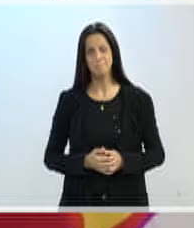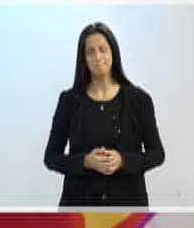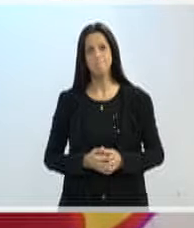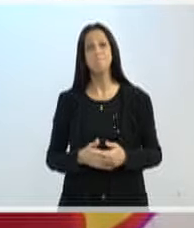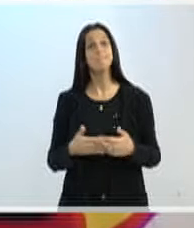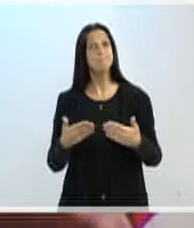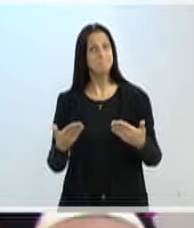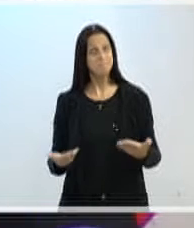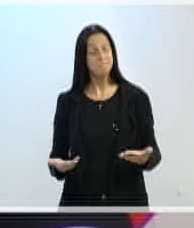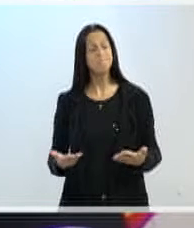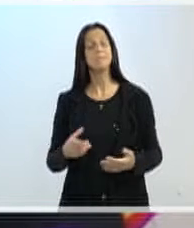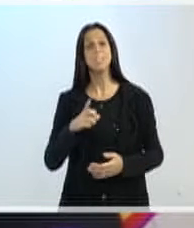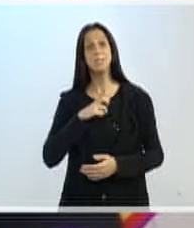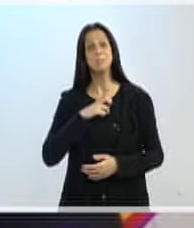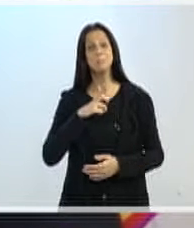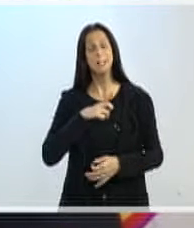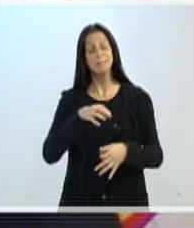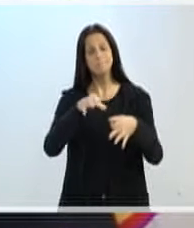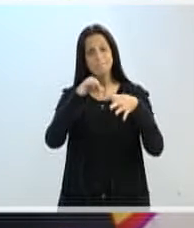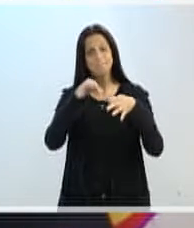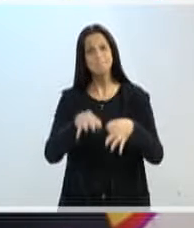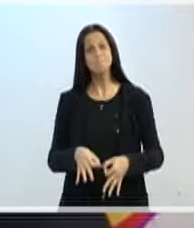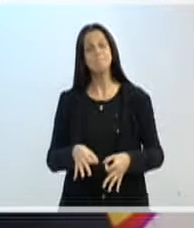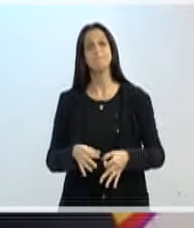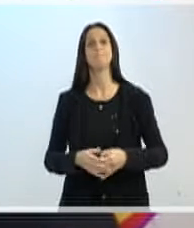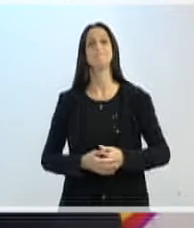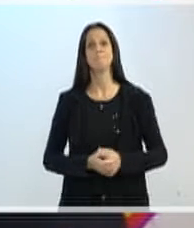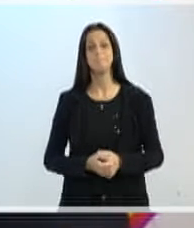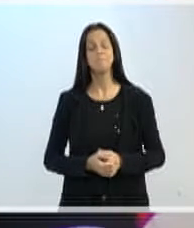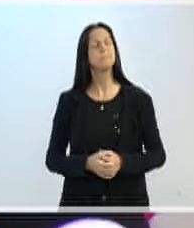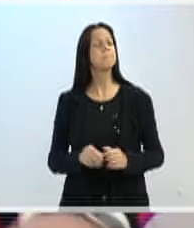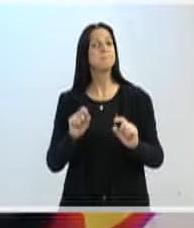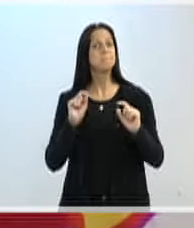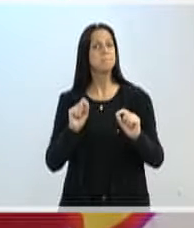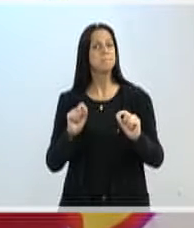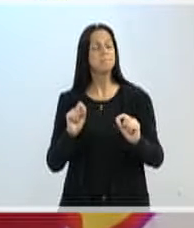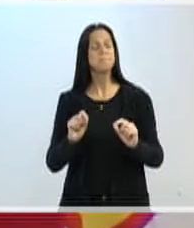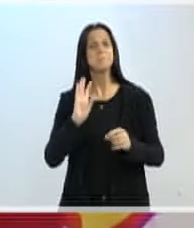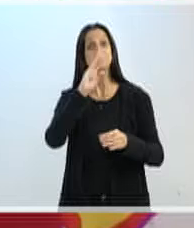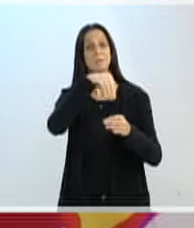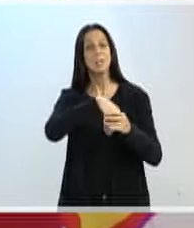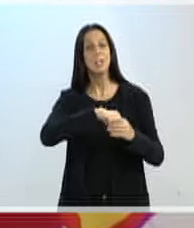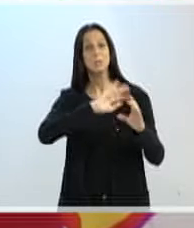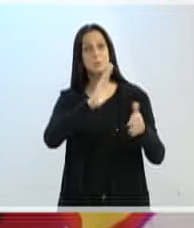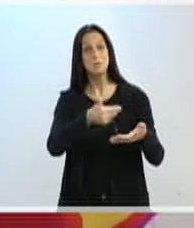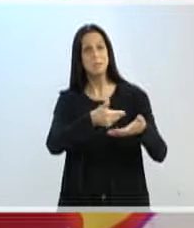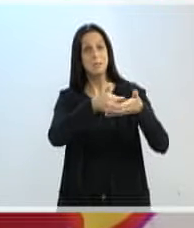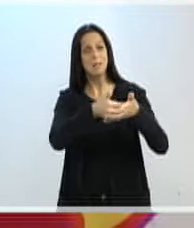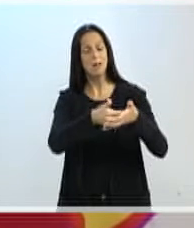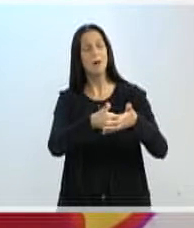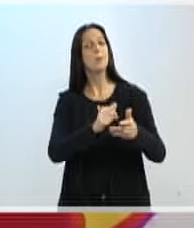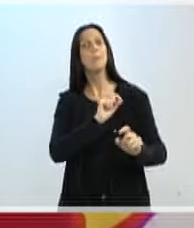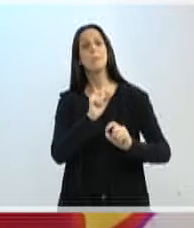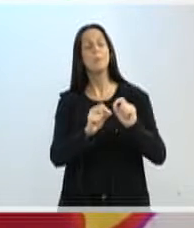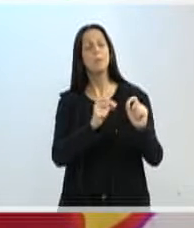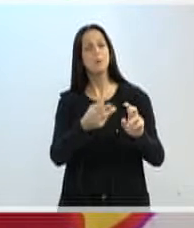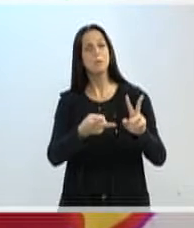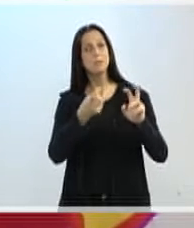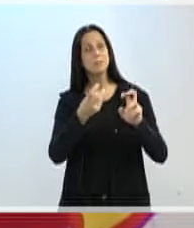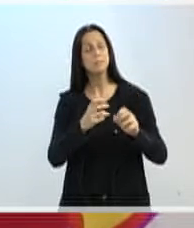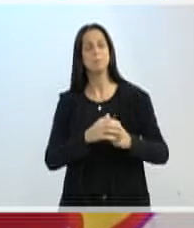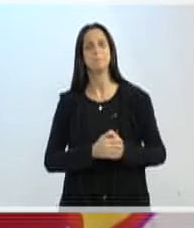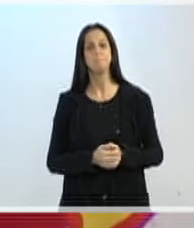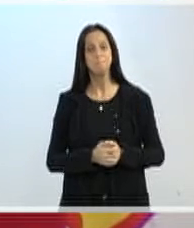minhas convicções liberais. Ainda no Hospital Santo Antônio, tivemos a oportunidade de